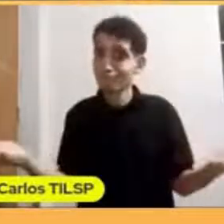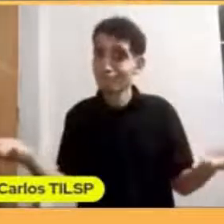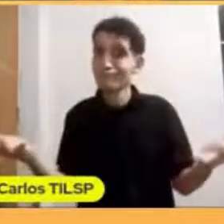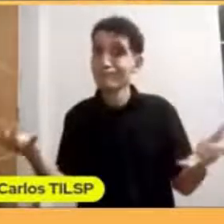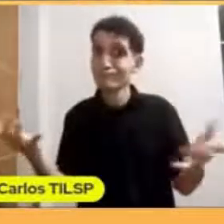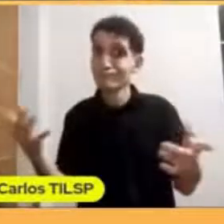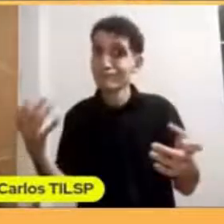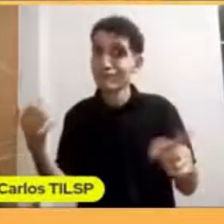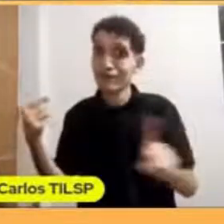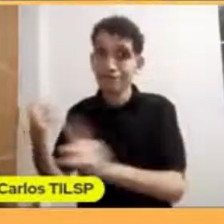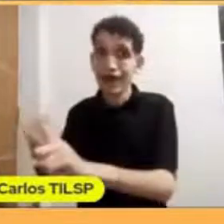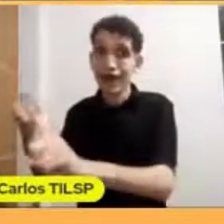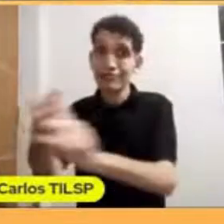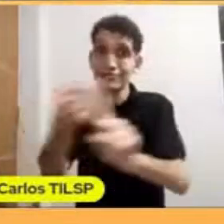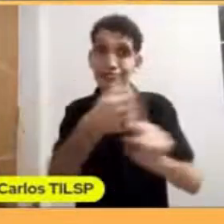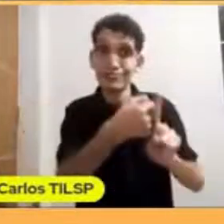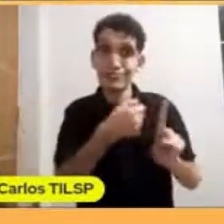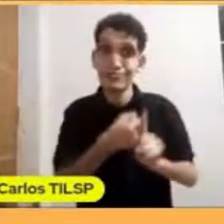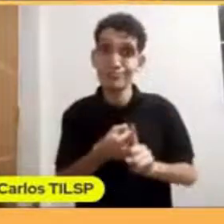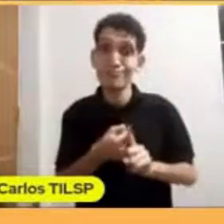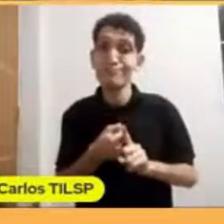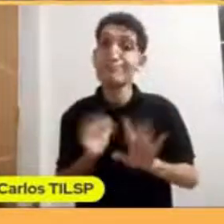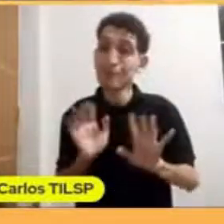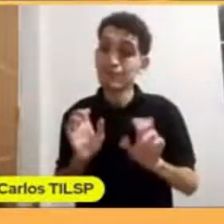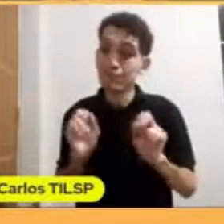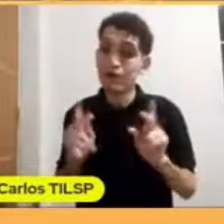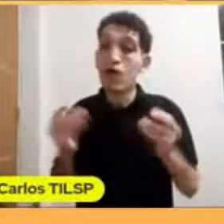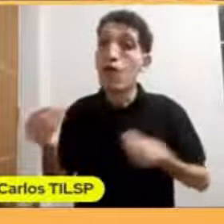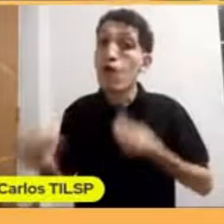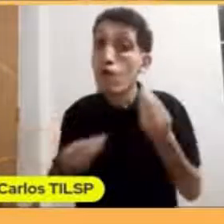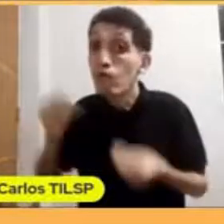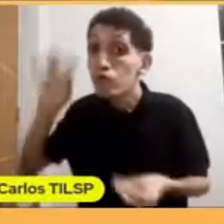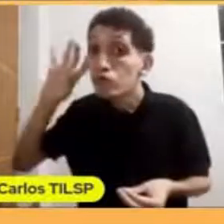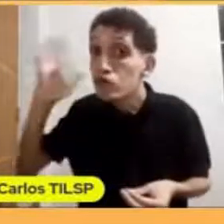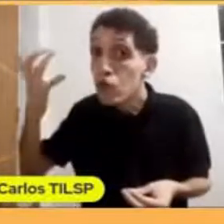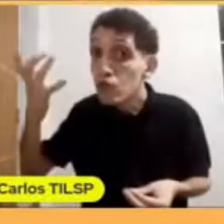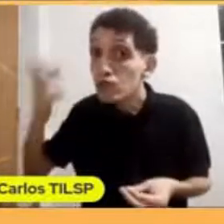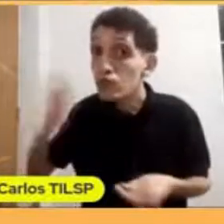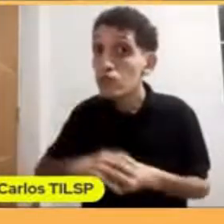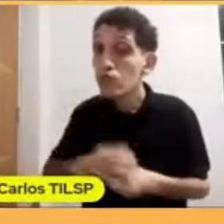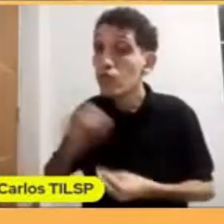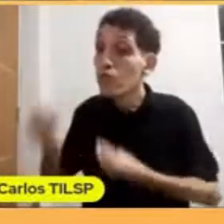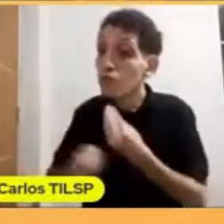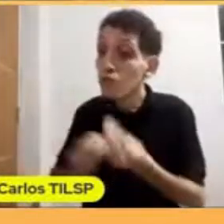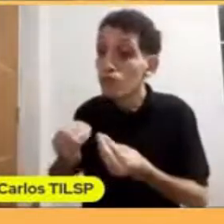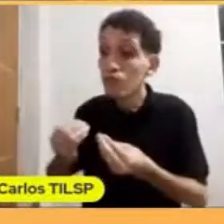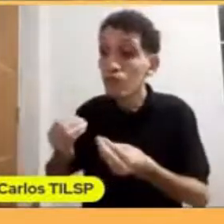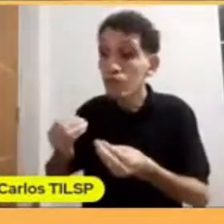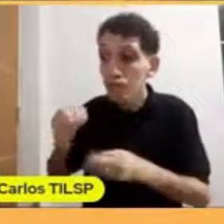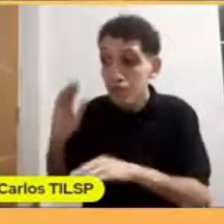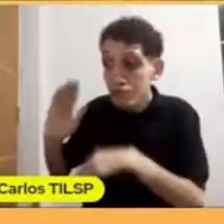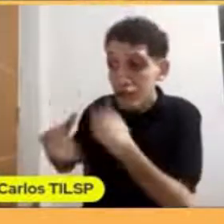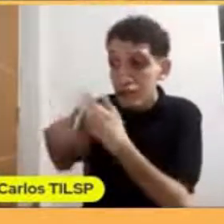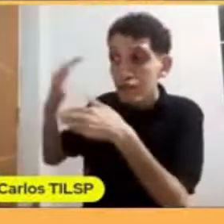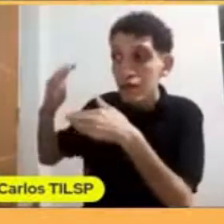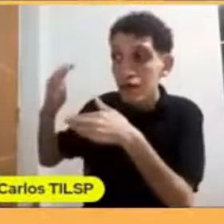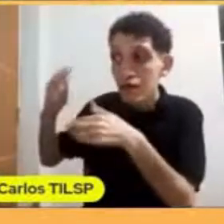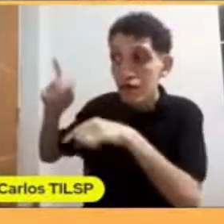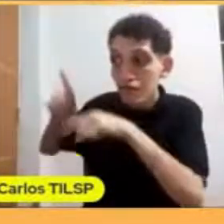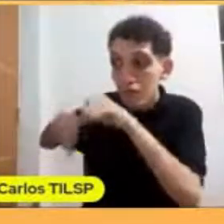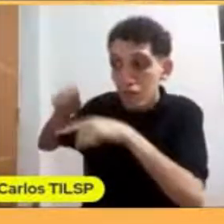E agora a gente vai para uma solução, vamos pensar na solução. Como que a gente pode aí desenvolver, então, esses